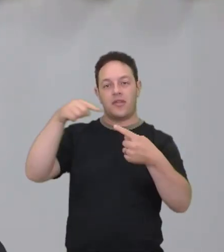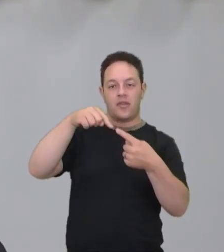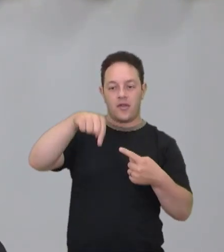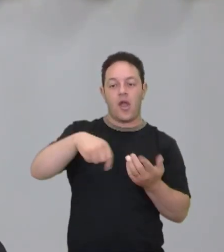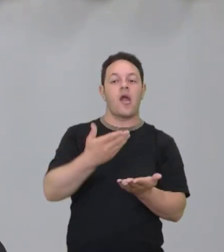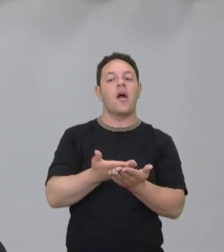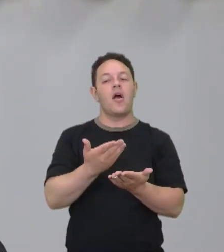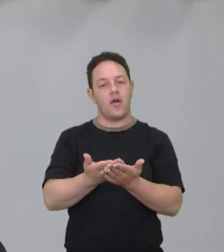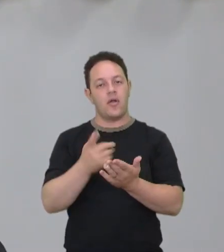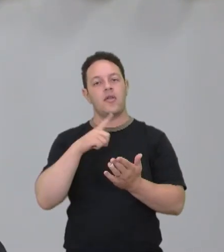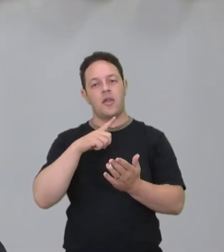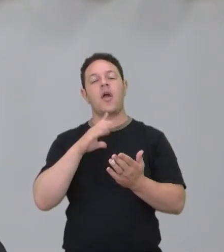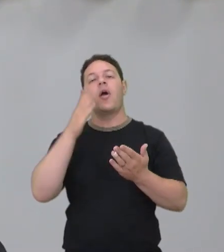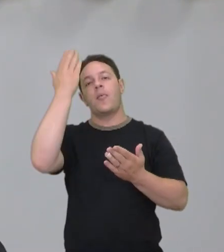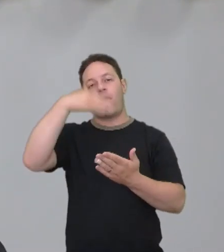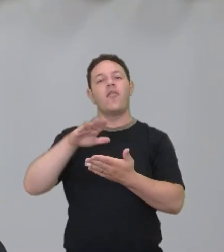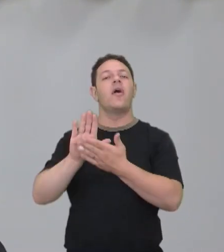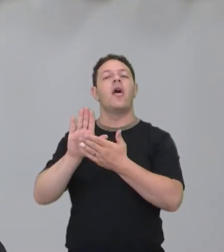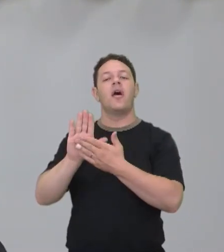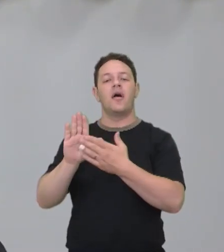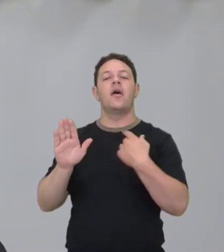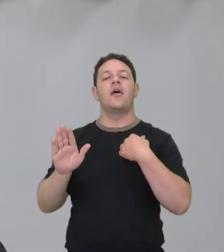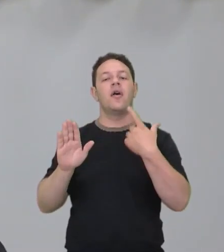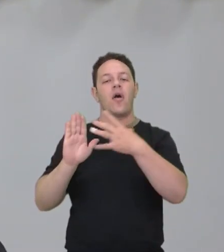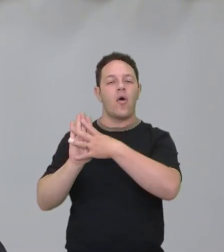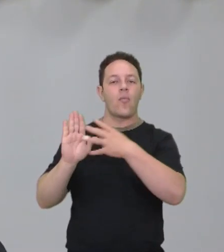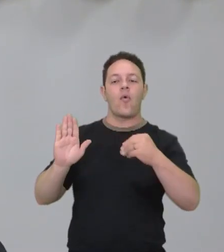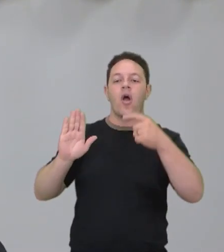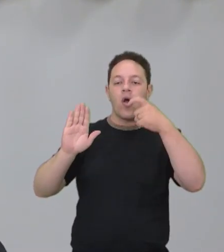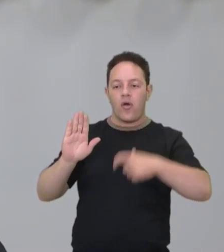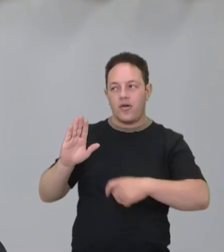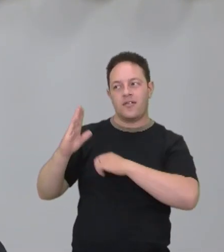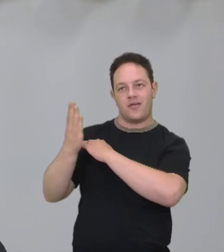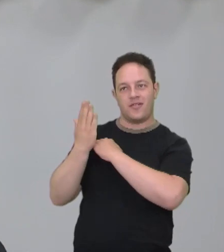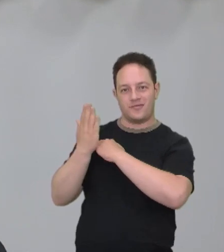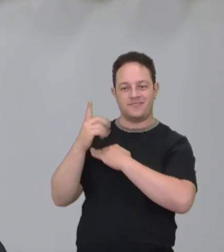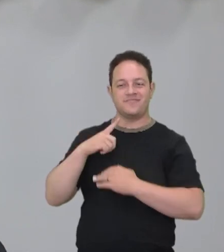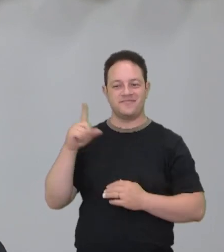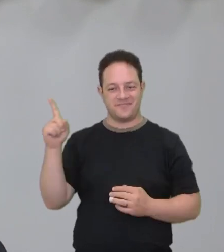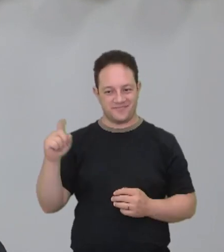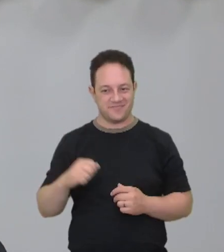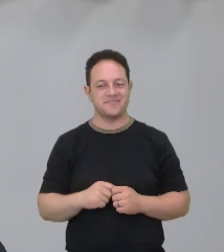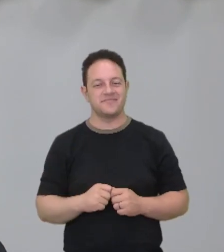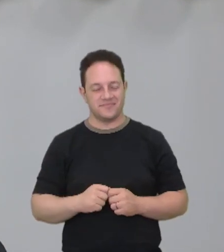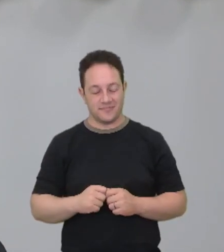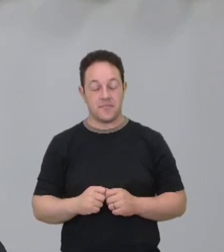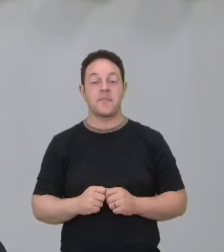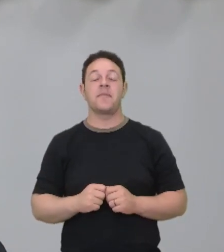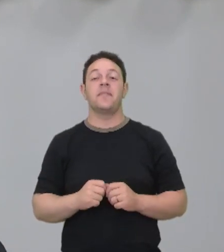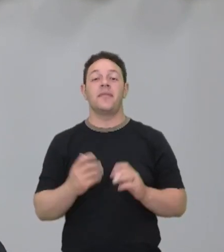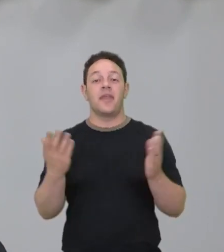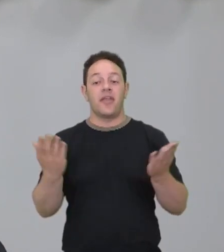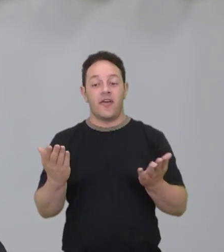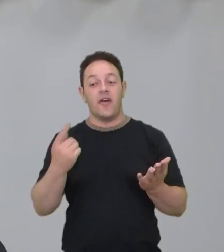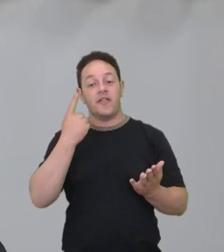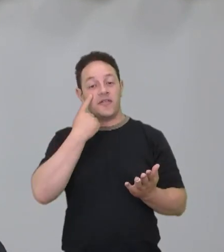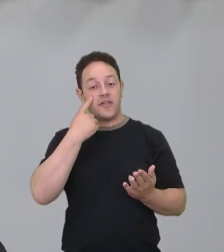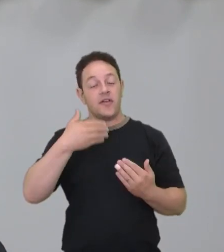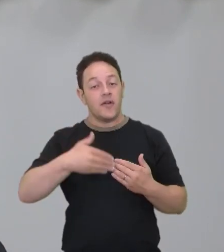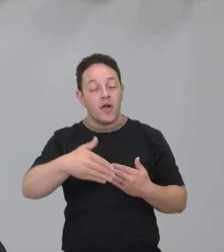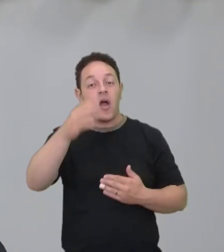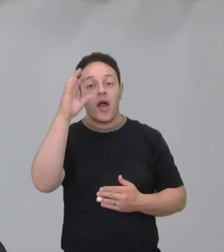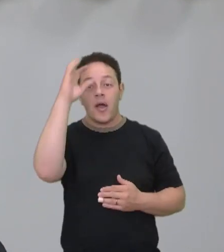estão embasadas, né, e onde as nossas aulas estão embasadas. Vamos, então, ver o que a gente vai